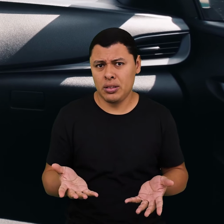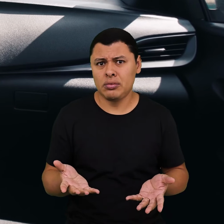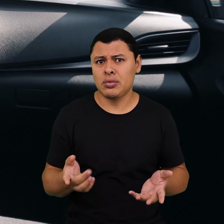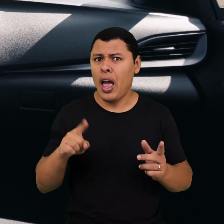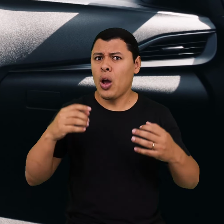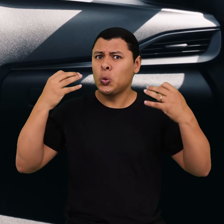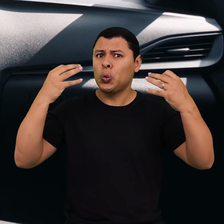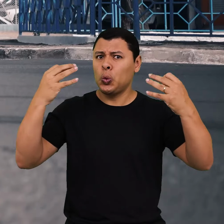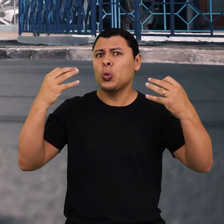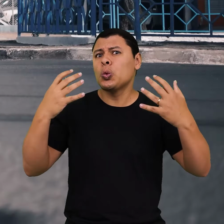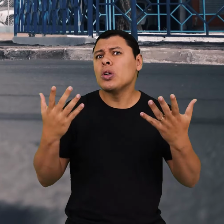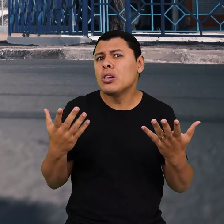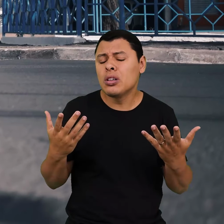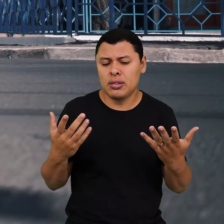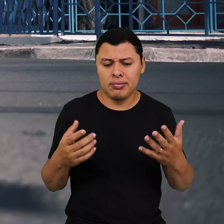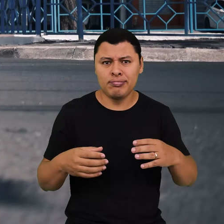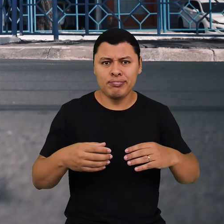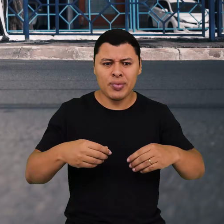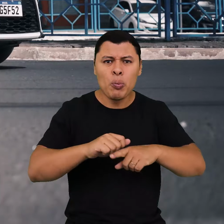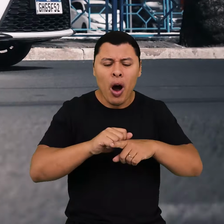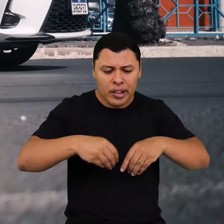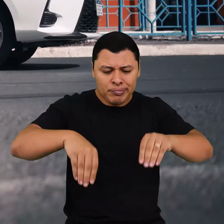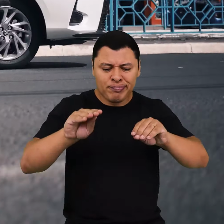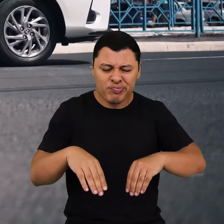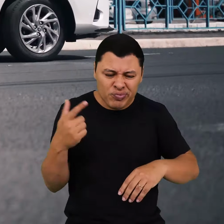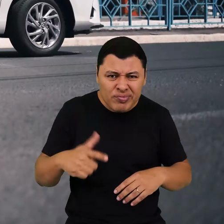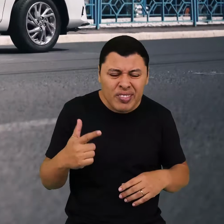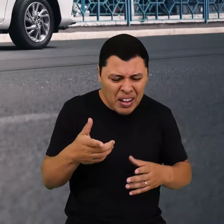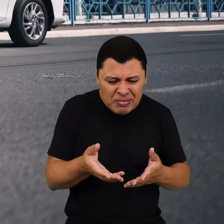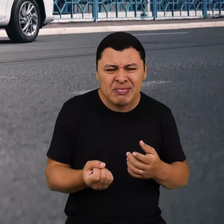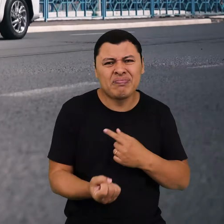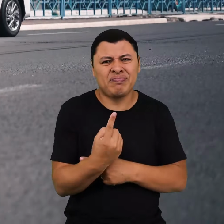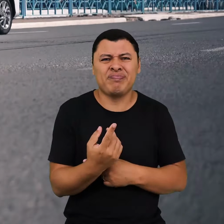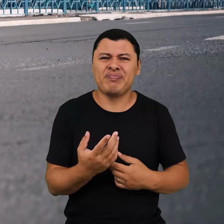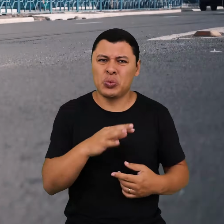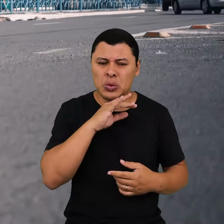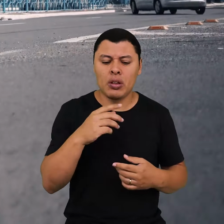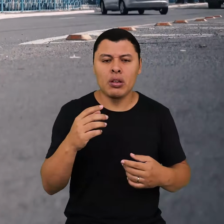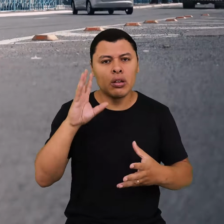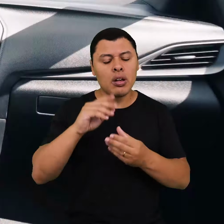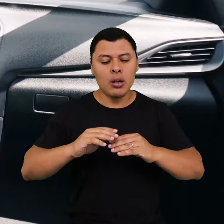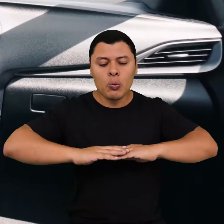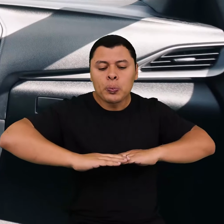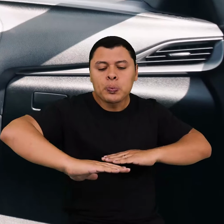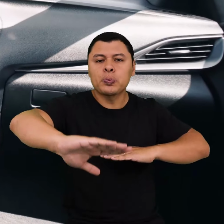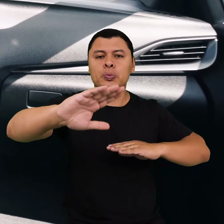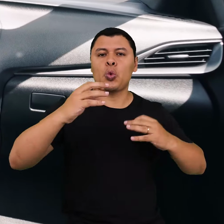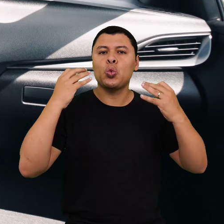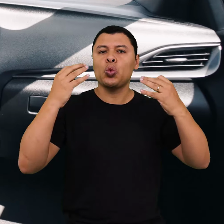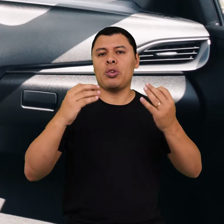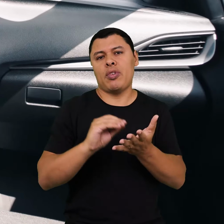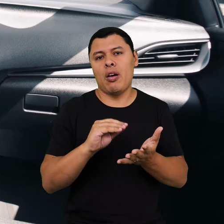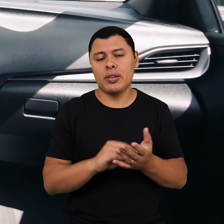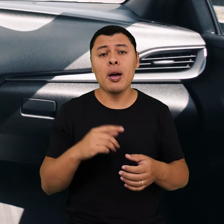premium mesmo, né? Então esse tipo de carinho eu acho que faz um pouquinho de diferença. Bem como eu falei, um sistema de infotainment muito simples, sistema de som fraco,